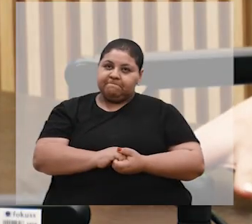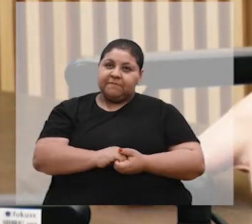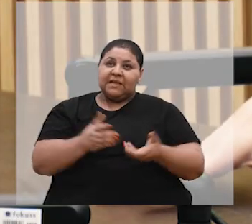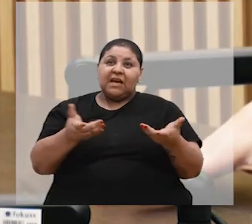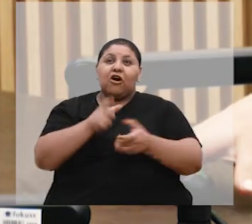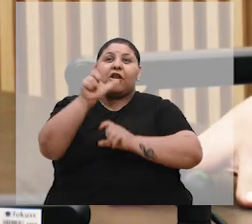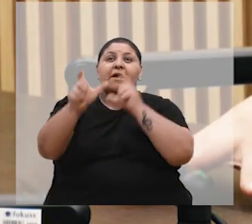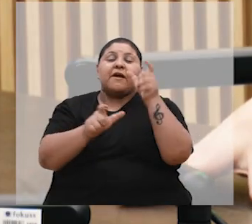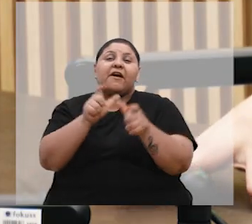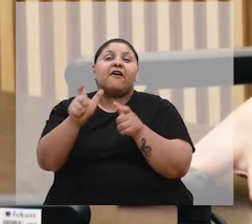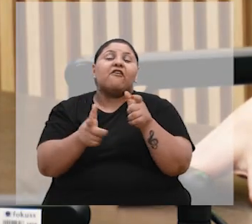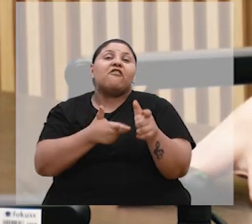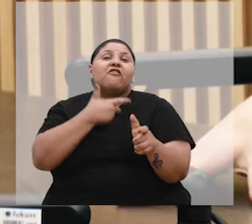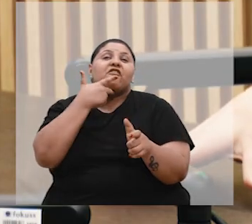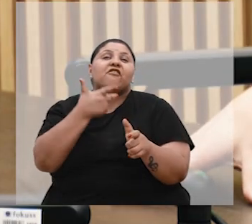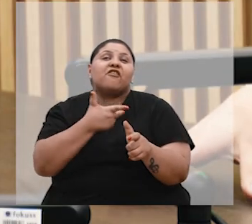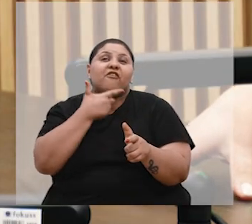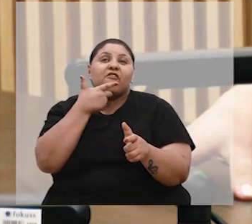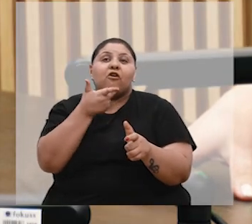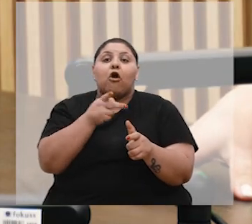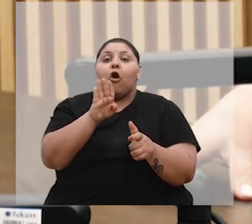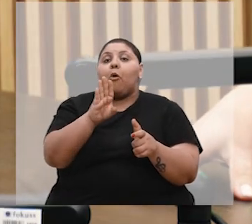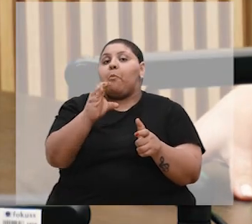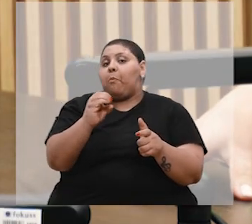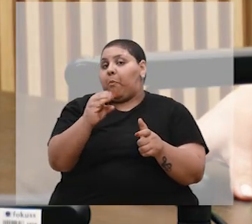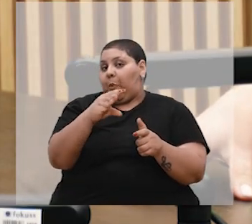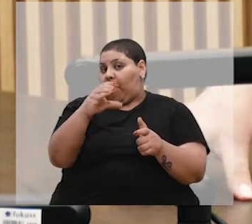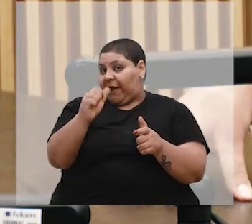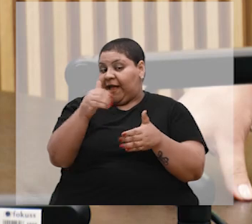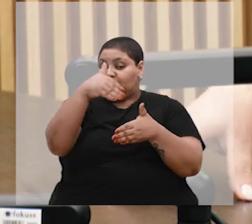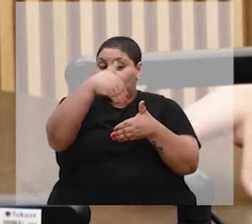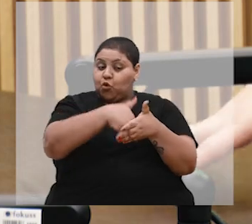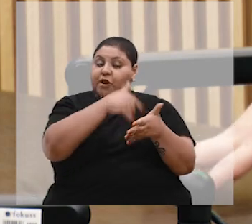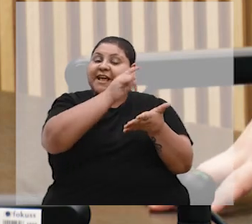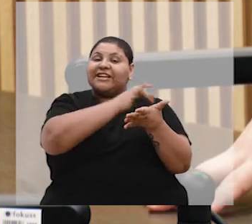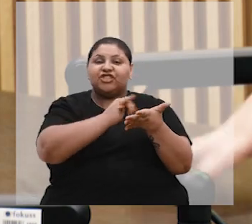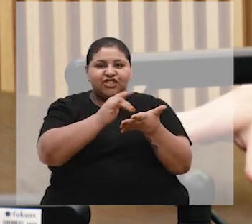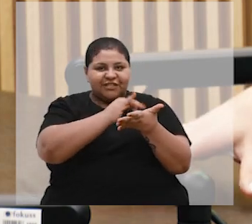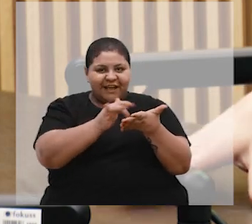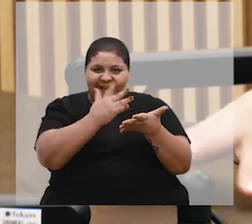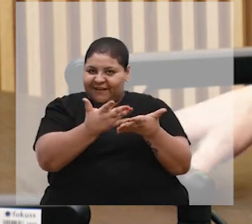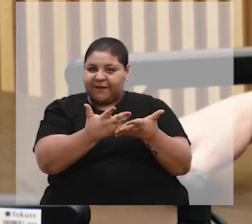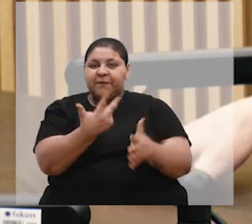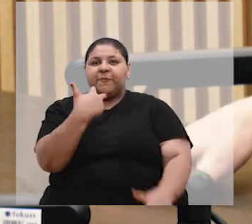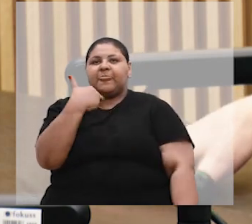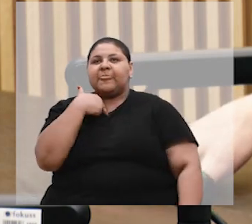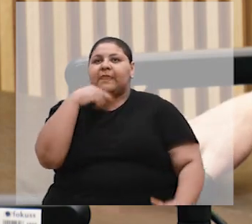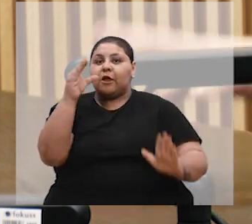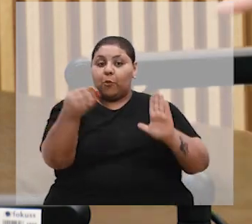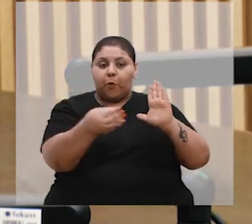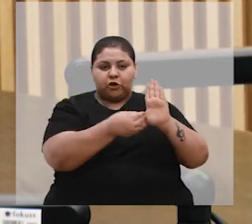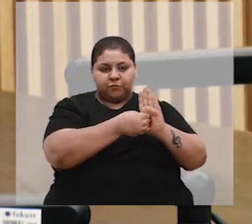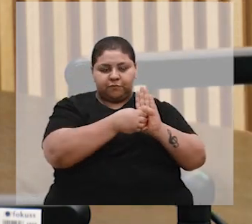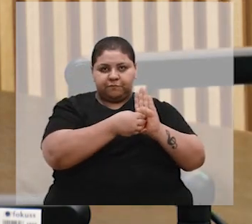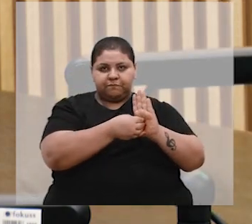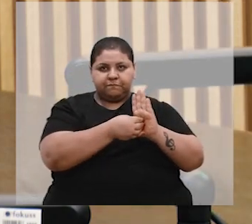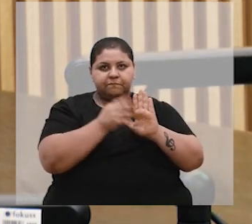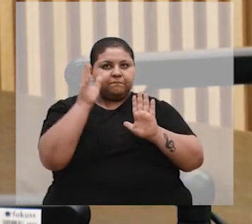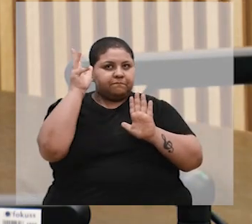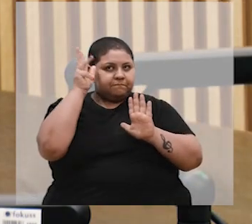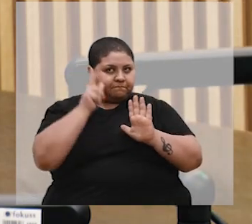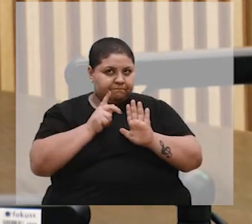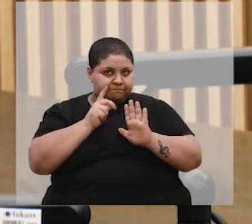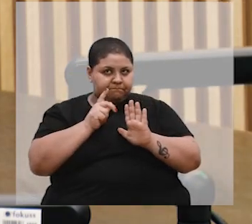o pessoal está comentando sobre a boca de urna digital. Então bom, a gente falou assim, não pode publicação no dia. Vamos